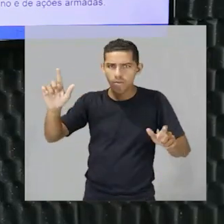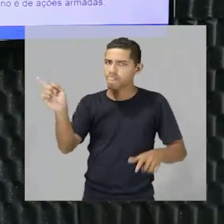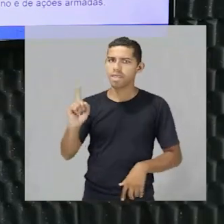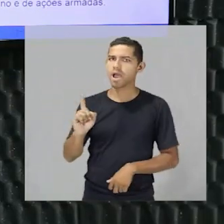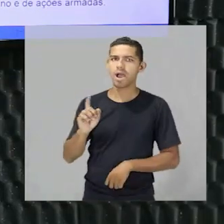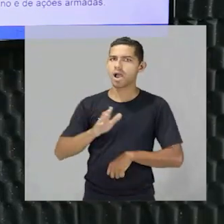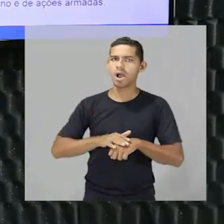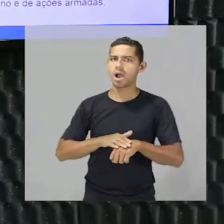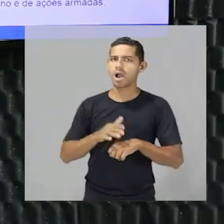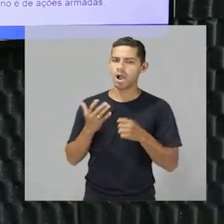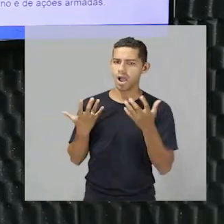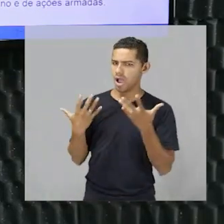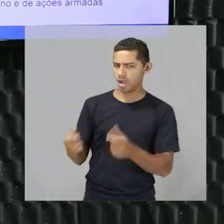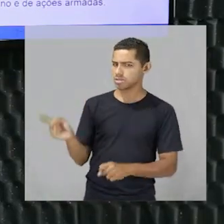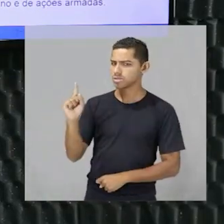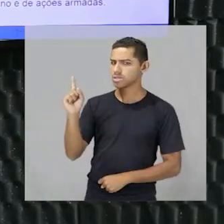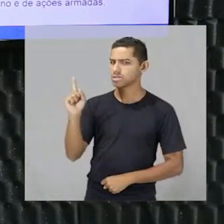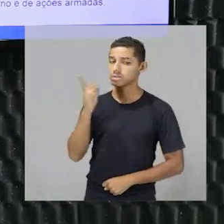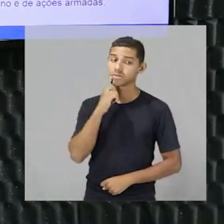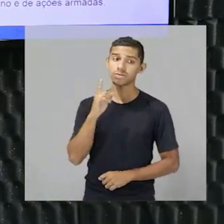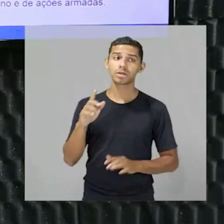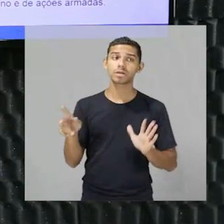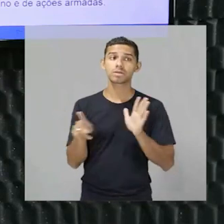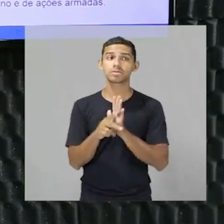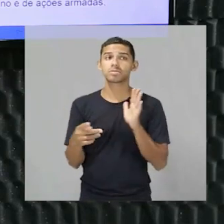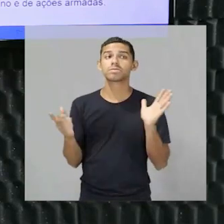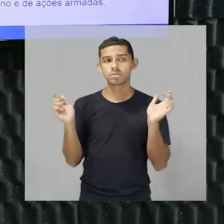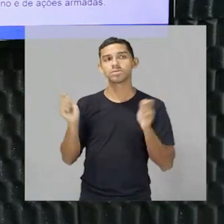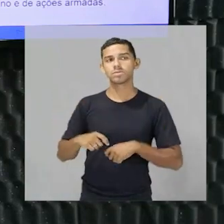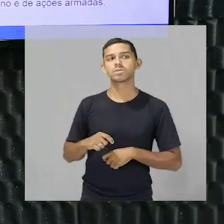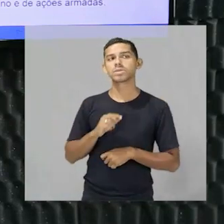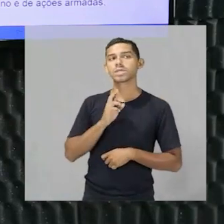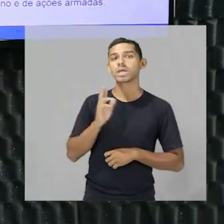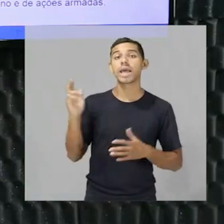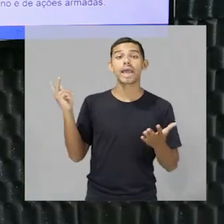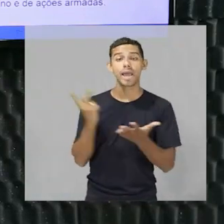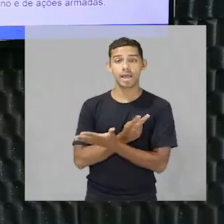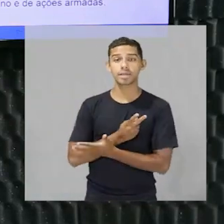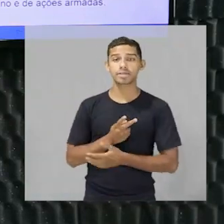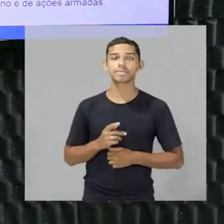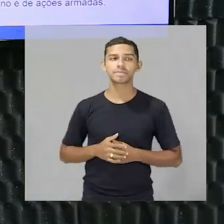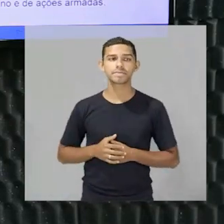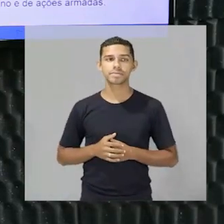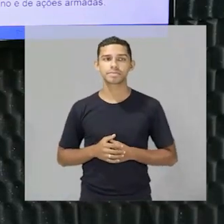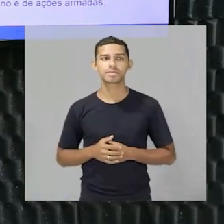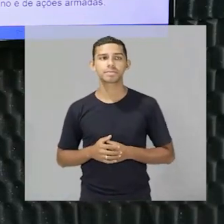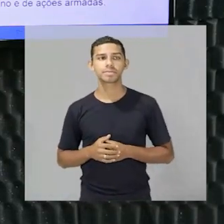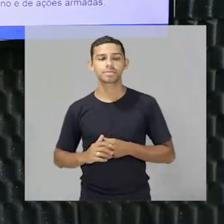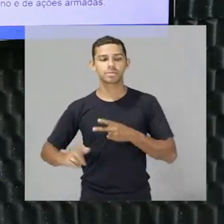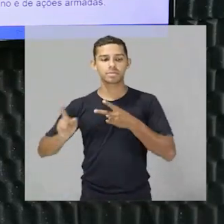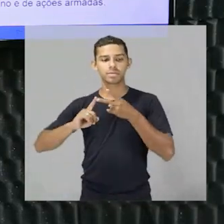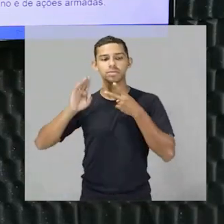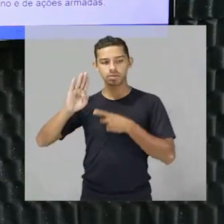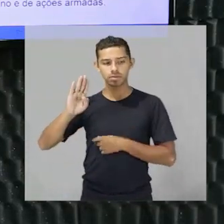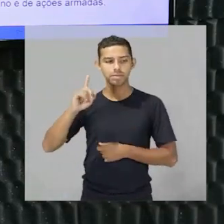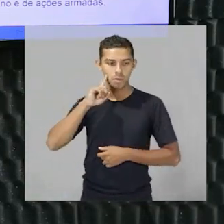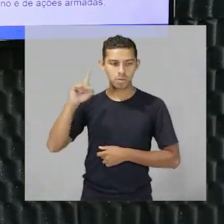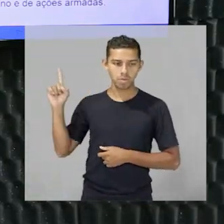sobre o território da Palestina. Só aqui, galera, tu já teria essa questão errada. Letra A já foi. Vamos ver a letra